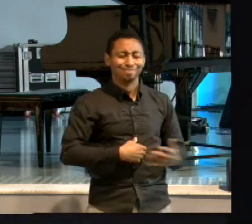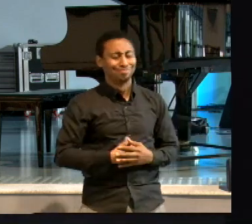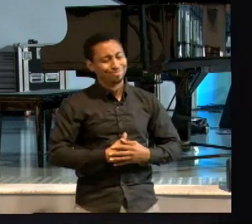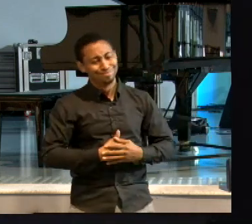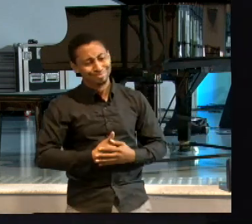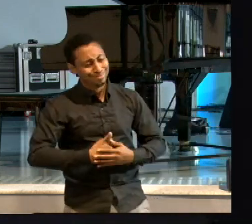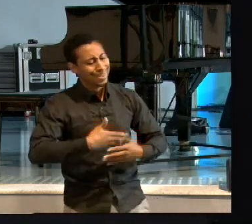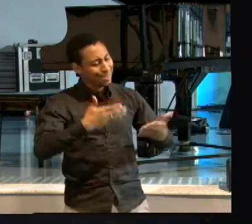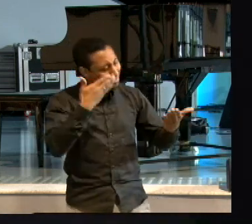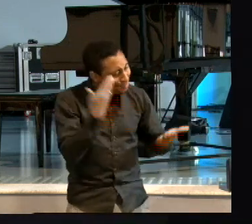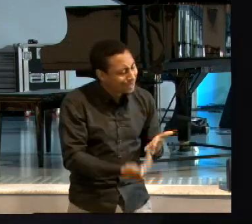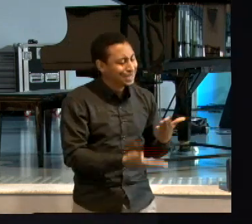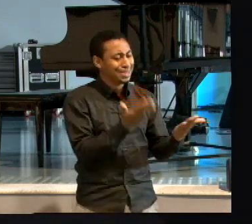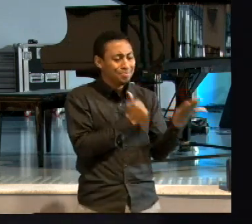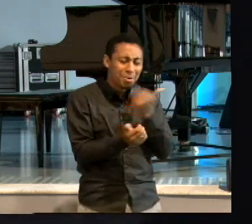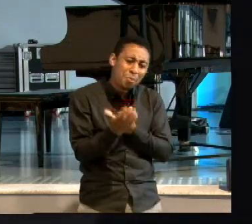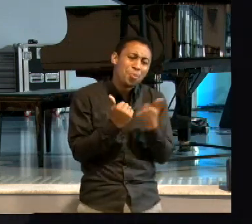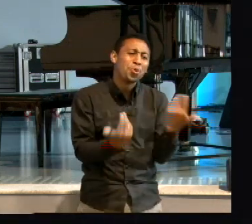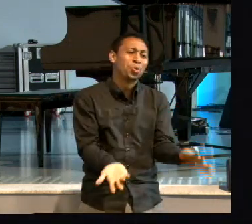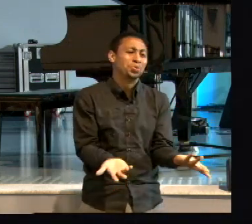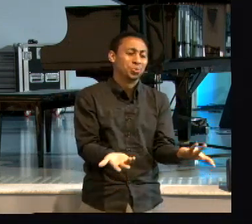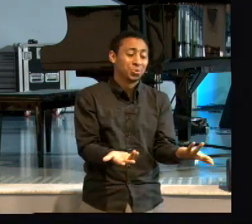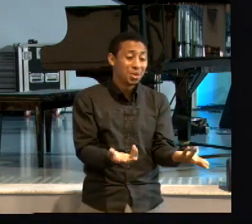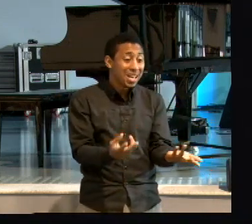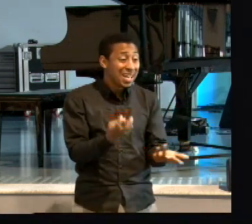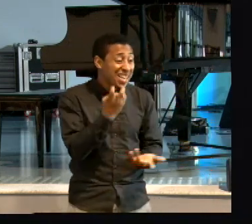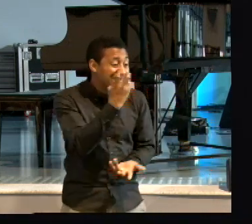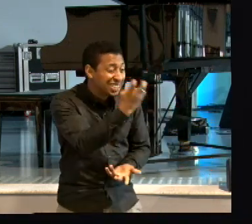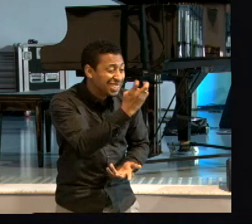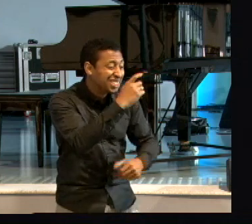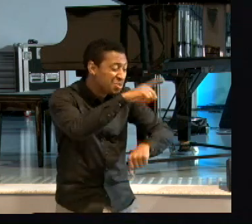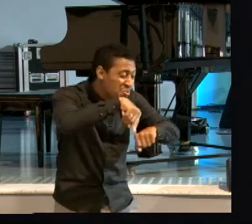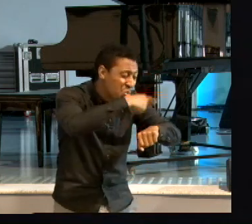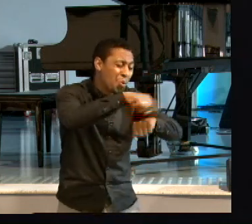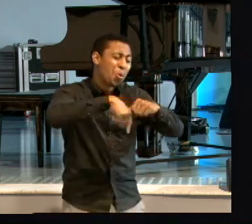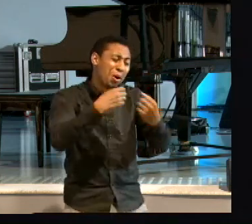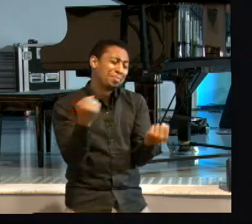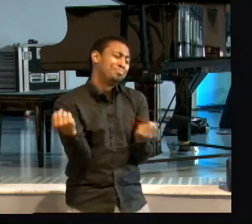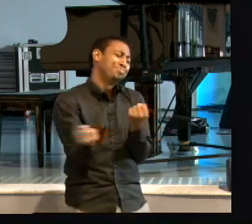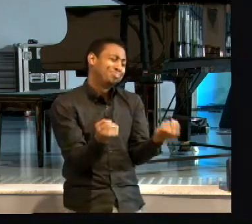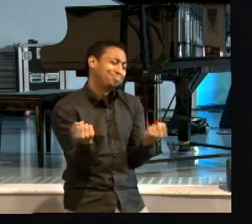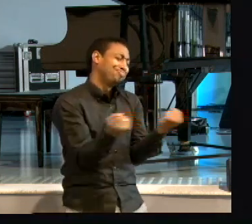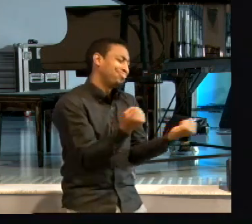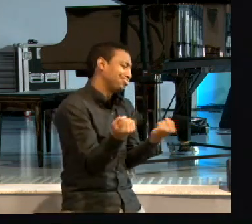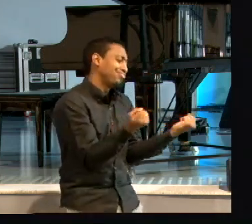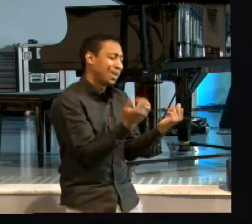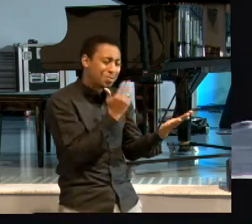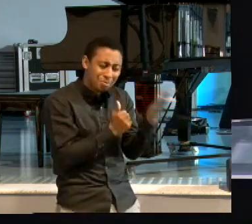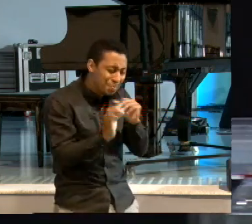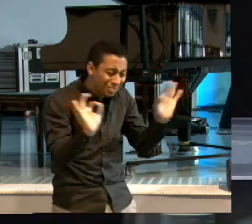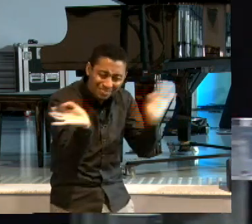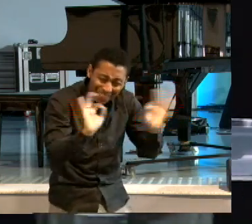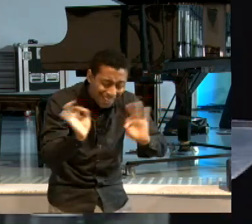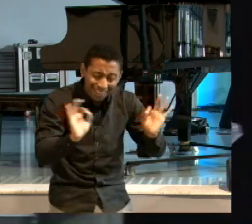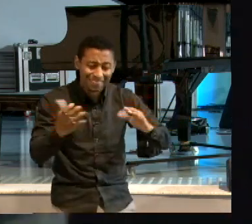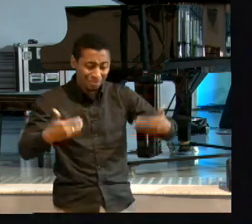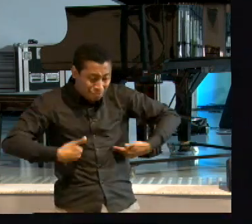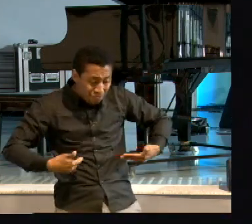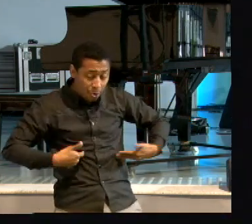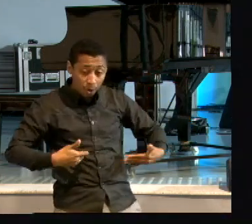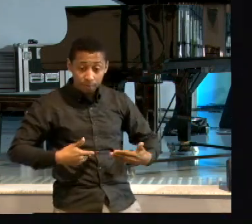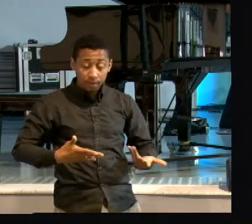Porque por quase 5 horas de viagem que nós fizemos naquele carro, a gente não comeu nada. Eu disse para ele, pelo amor de Deus, vamos parar, comer alguma coisa. Ele falou,